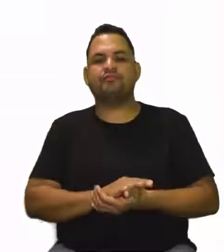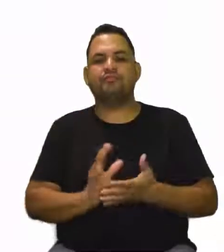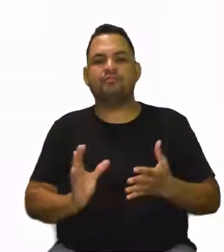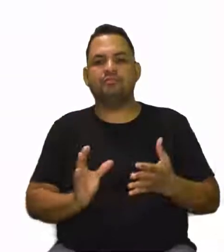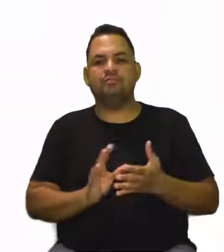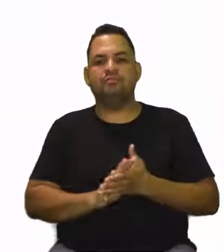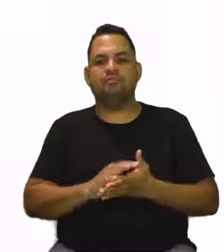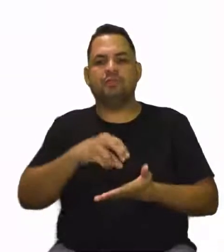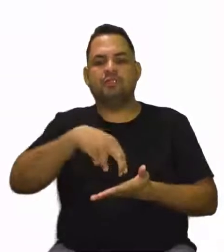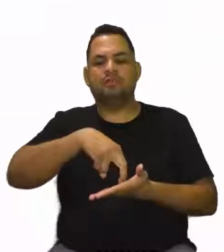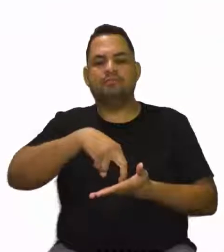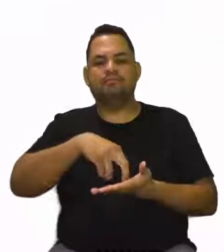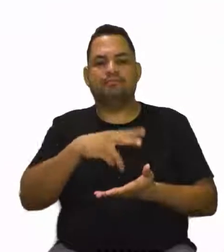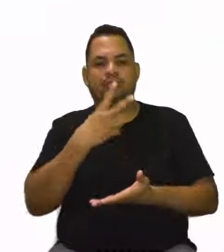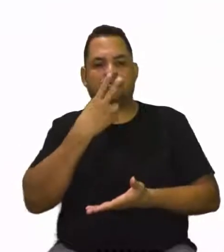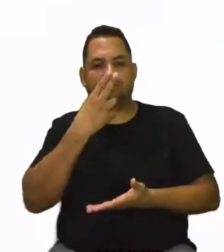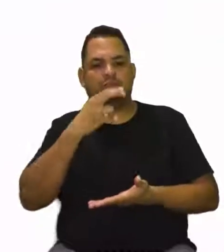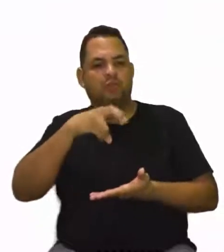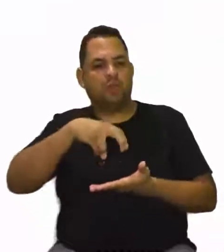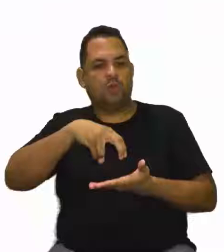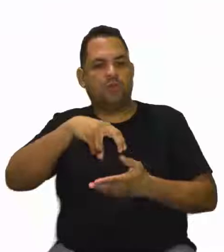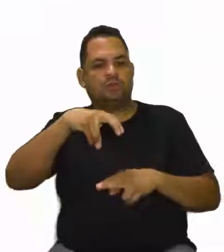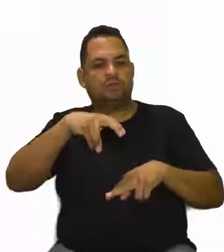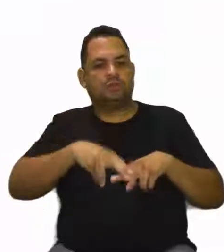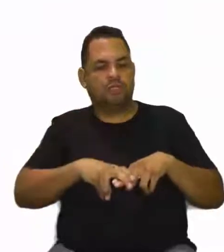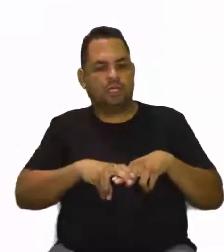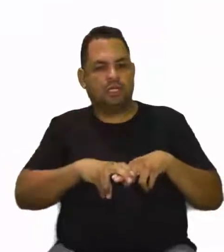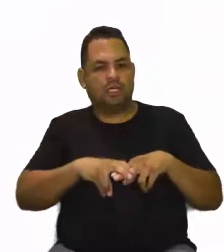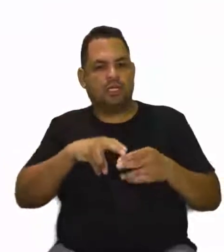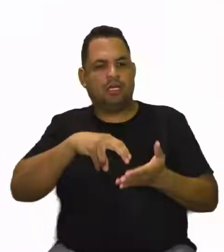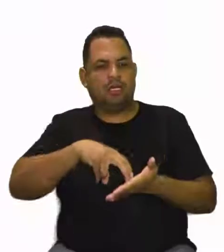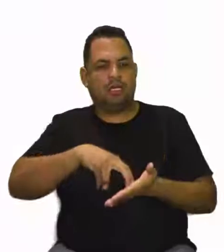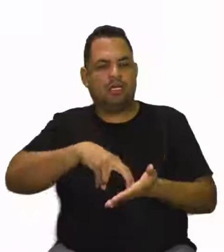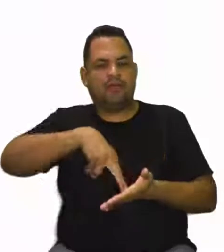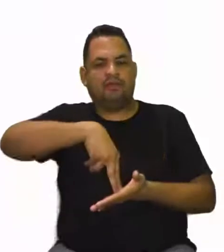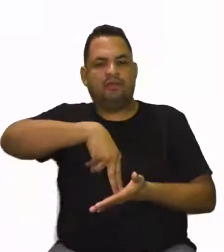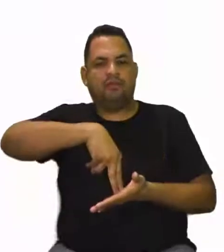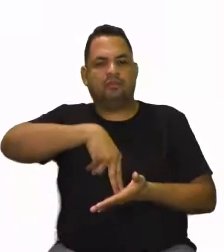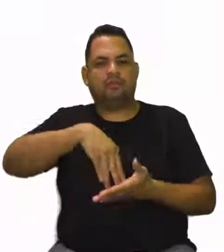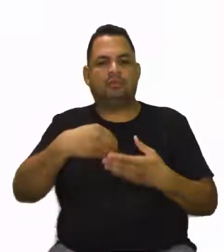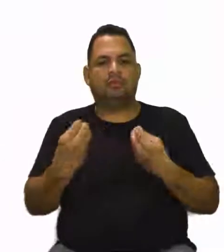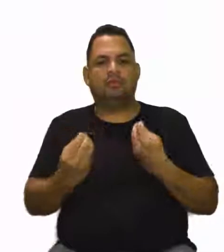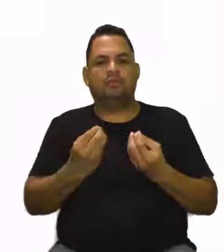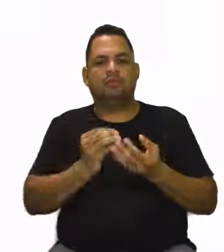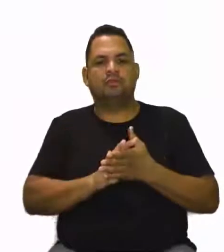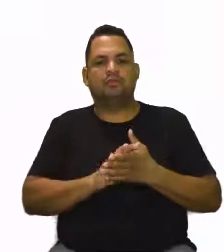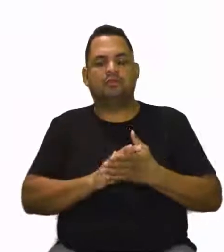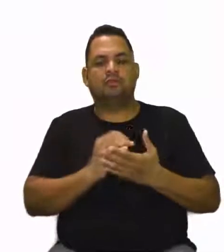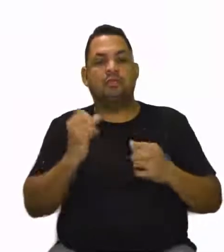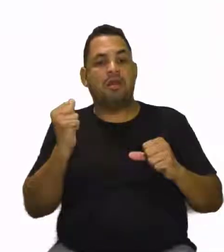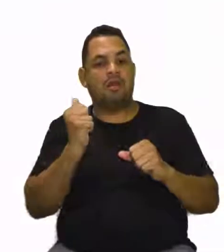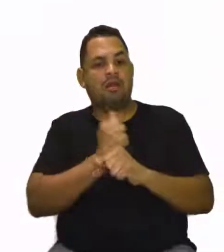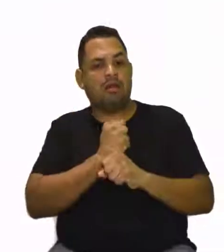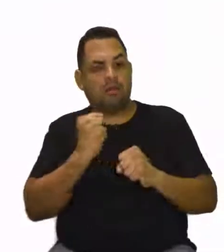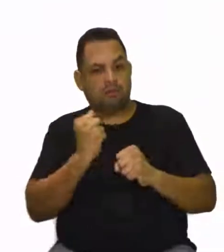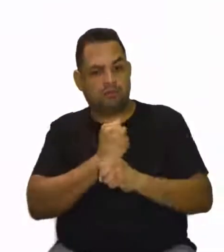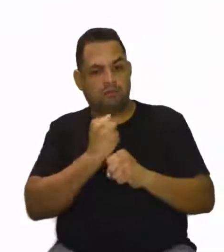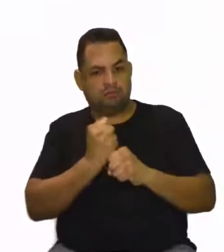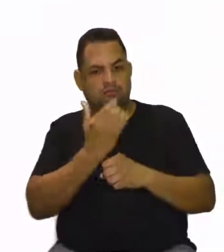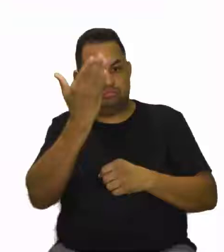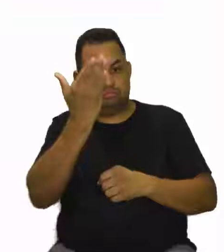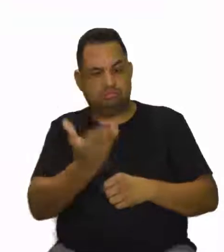ao sentar e levantar. Quando você agacha ali na construção civil, também simula o